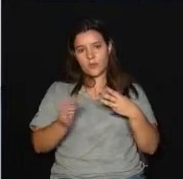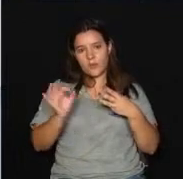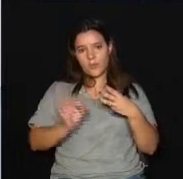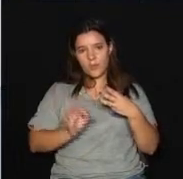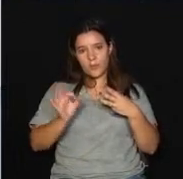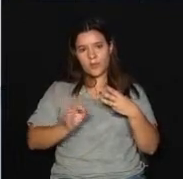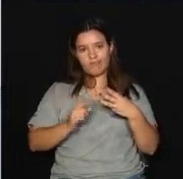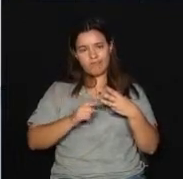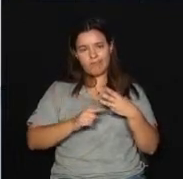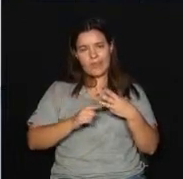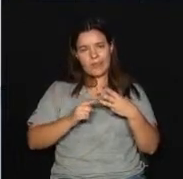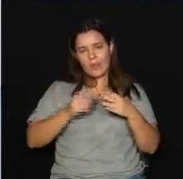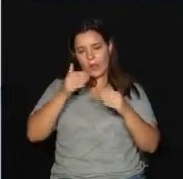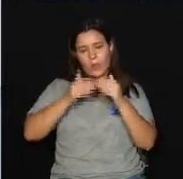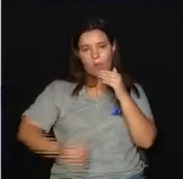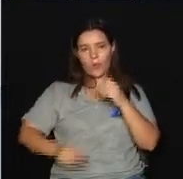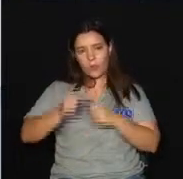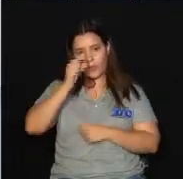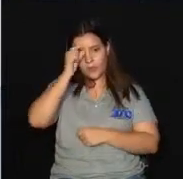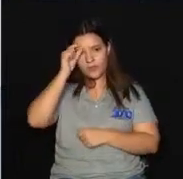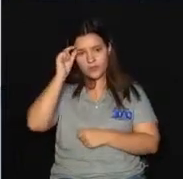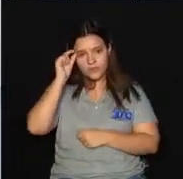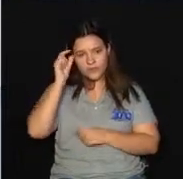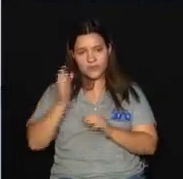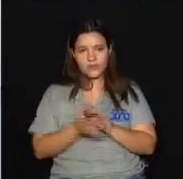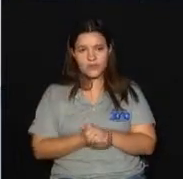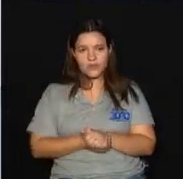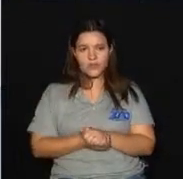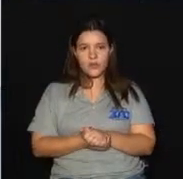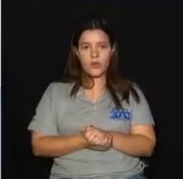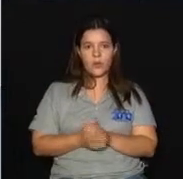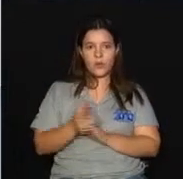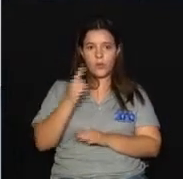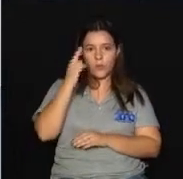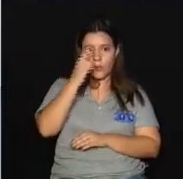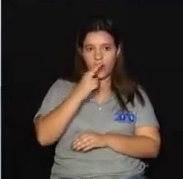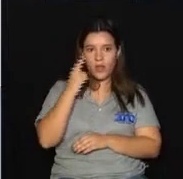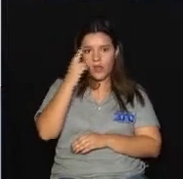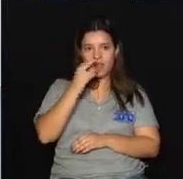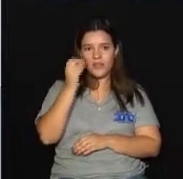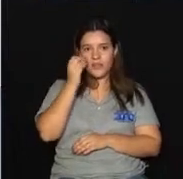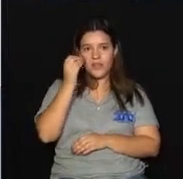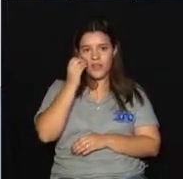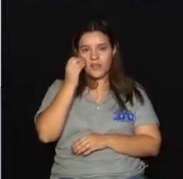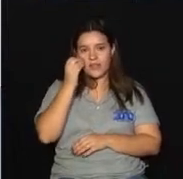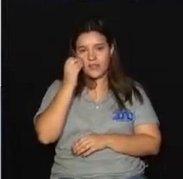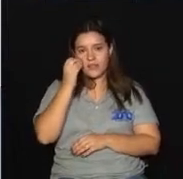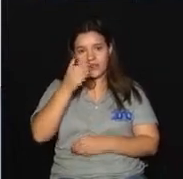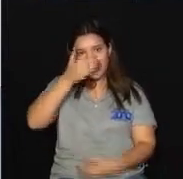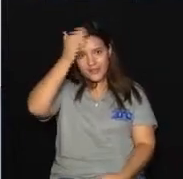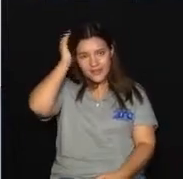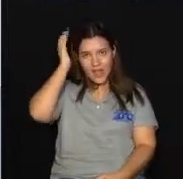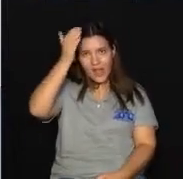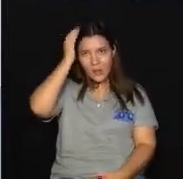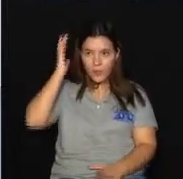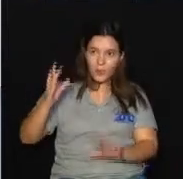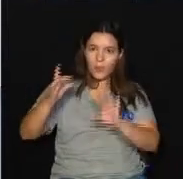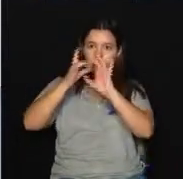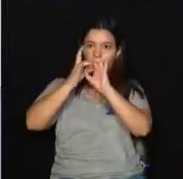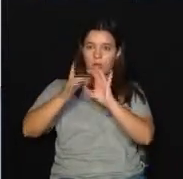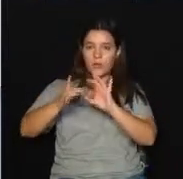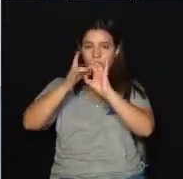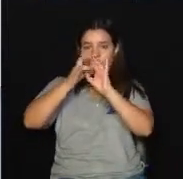56% desaprovaram. E aí o Rafa Zimbaldi estava sempre tentando colocar o Dário Saad junto com